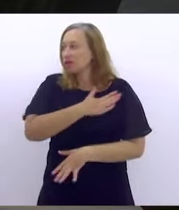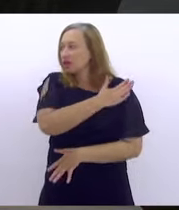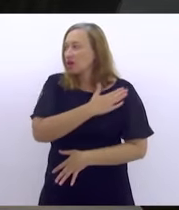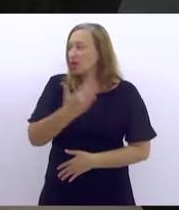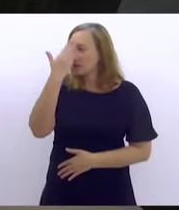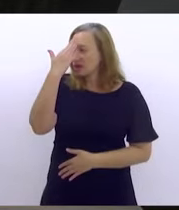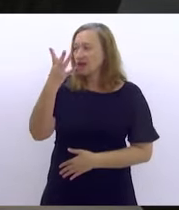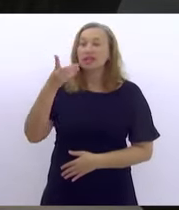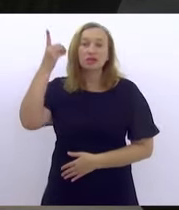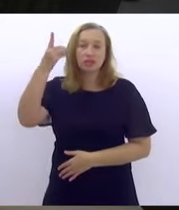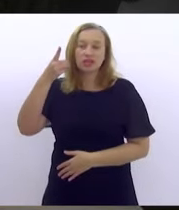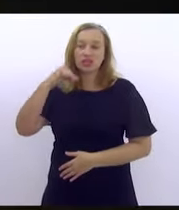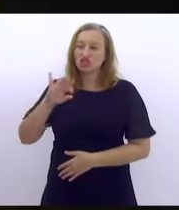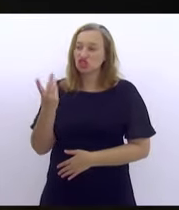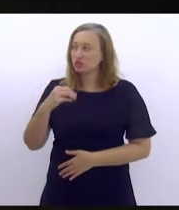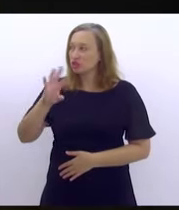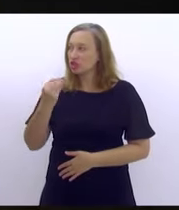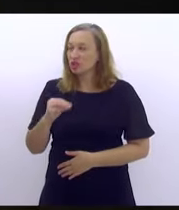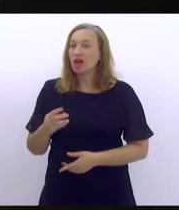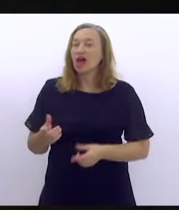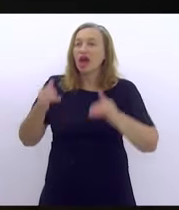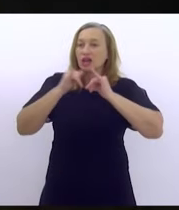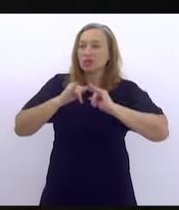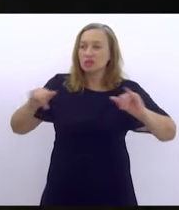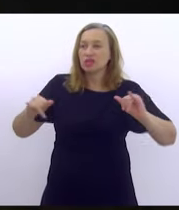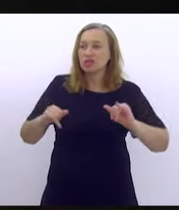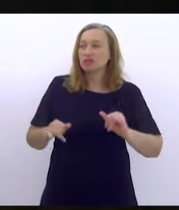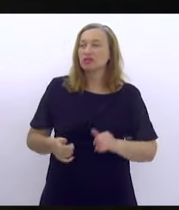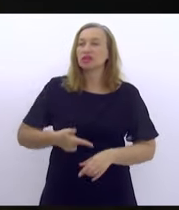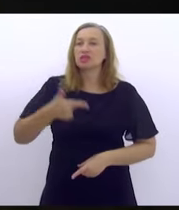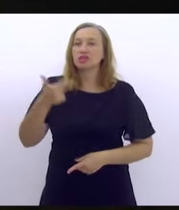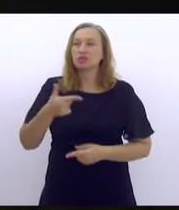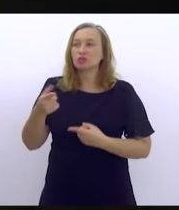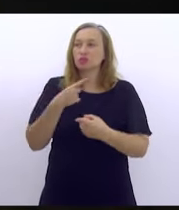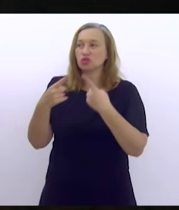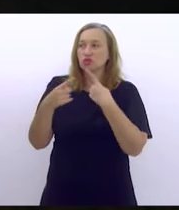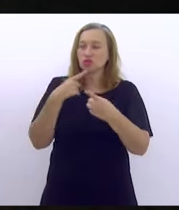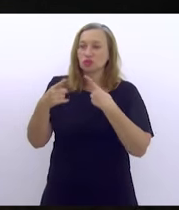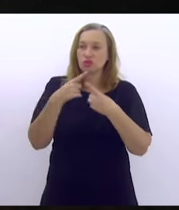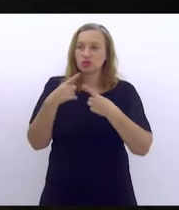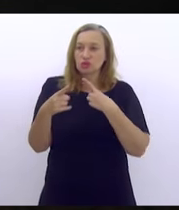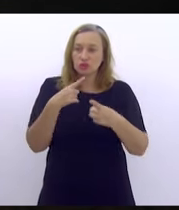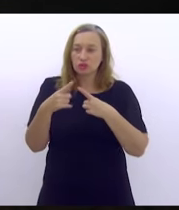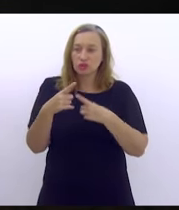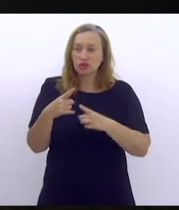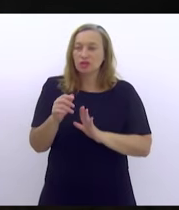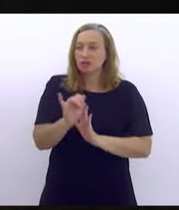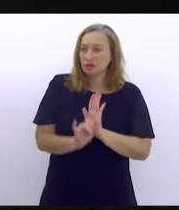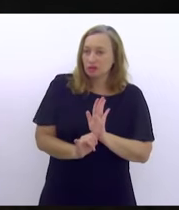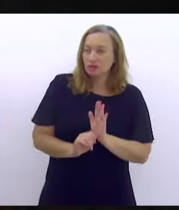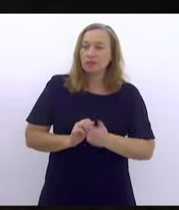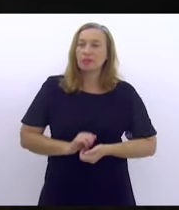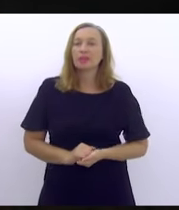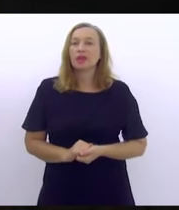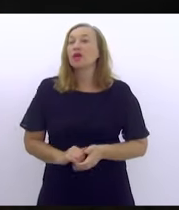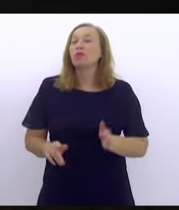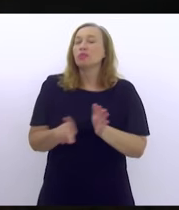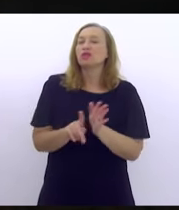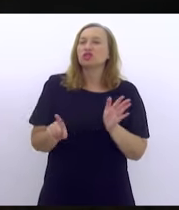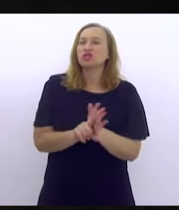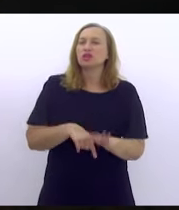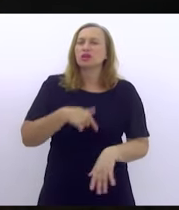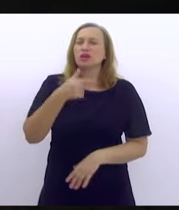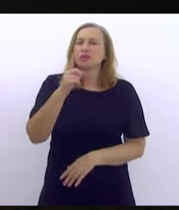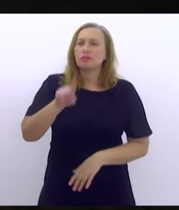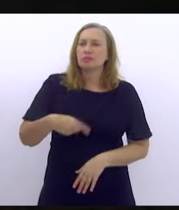Chico Machado. Anuncio em tramitação ordinária em segunda discussão, redação do vencido, assim emendada, projeto de lei